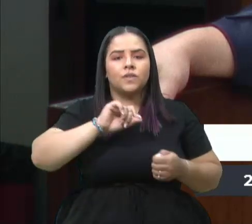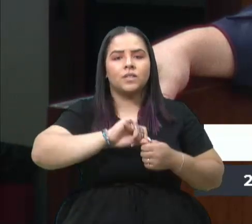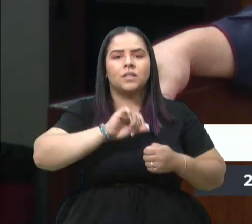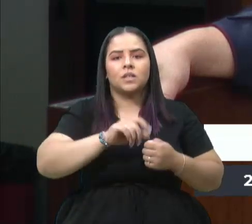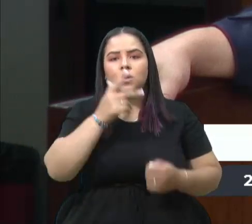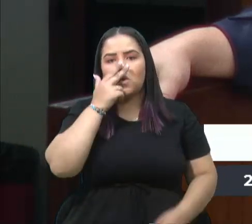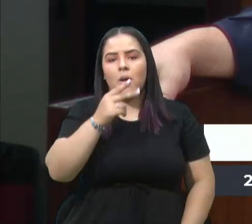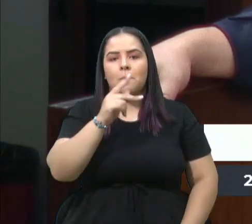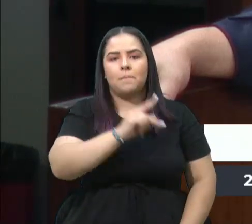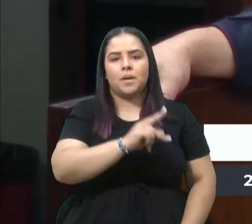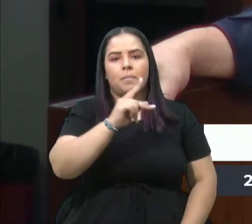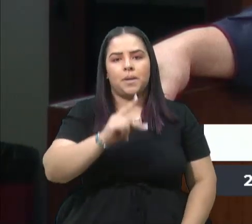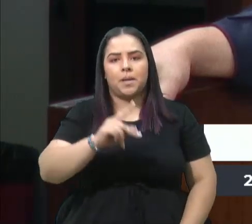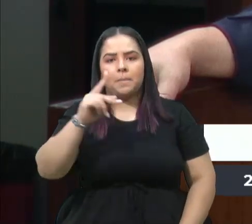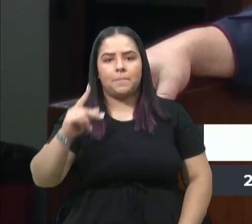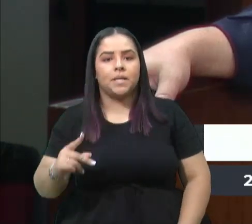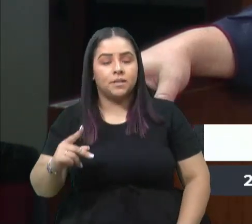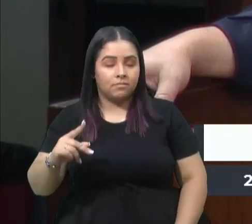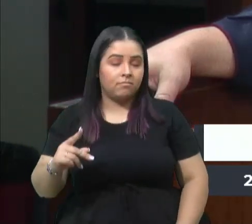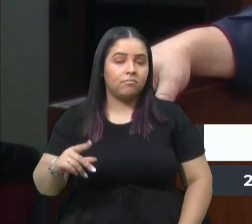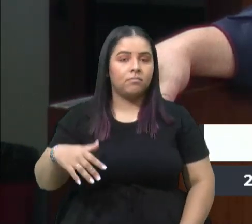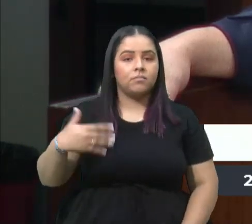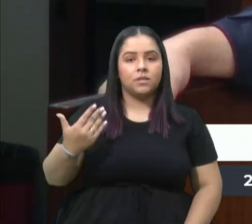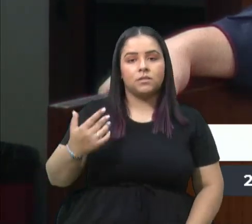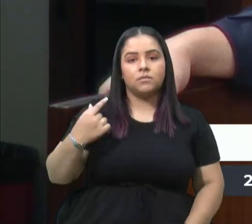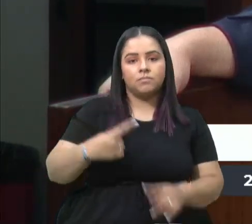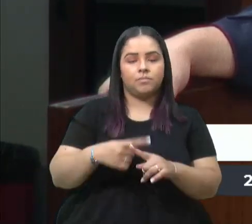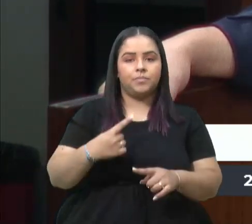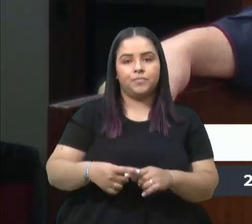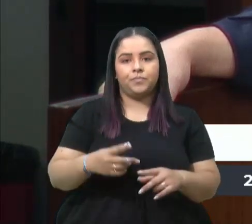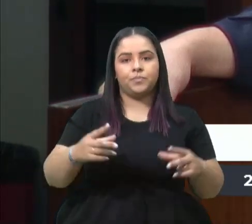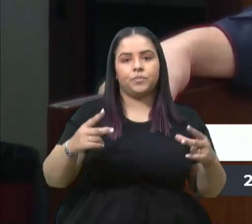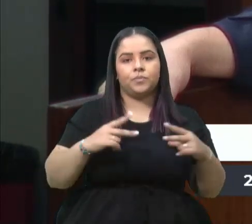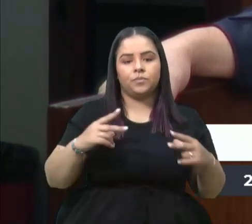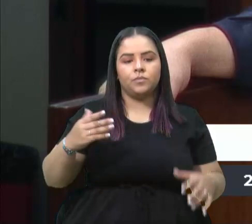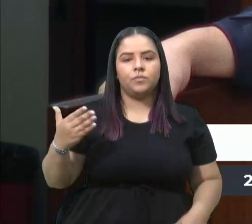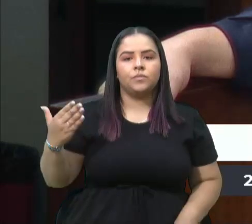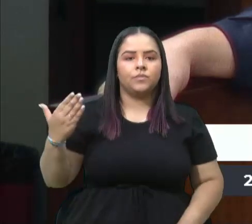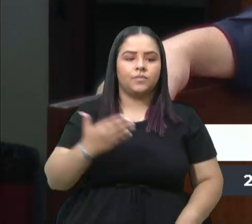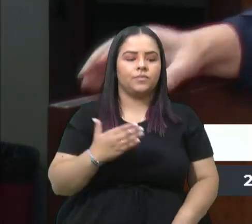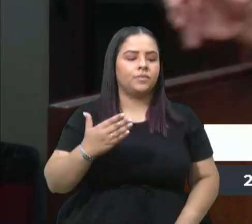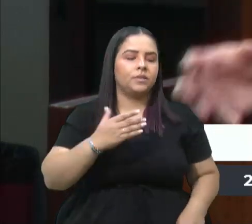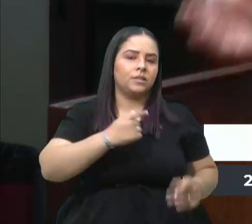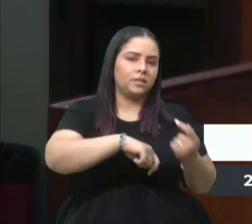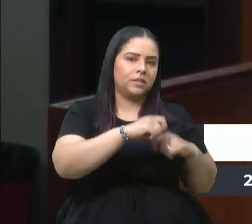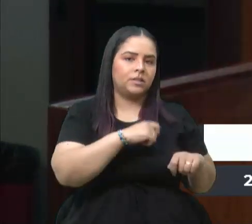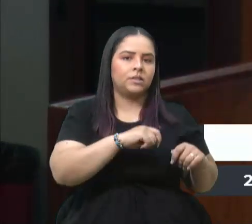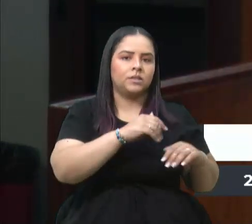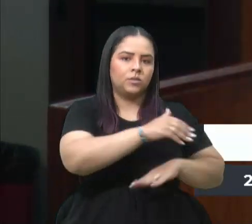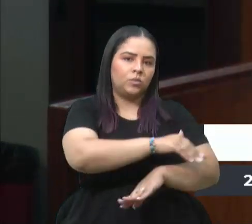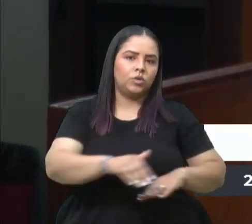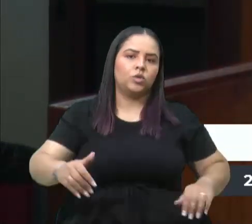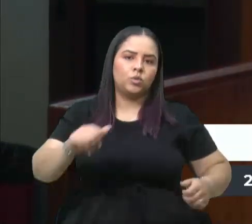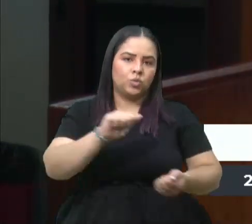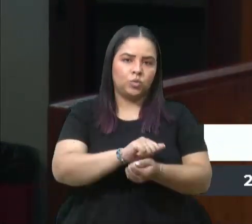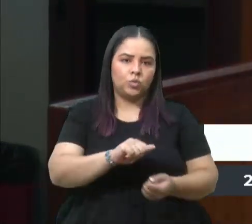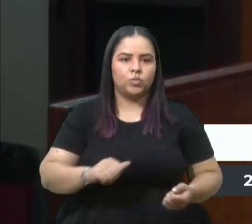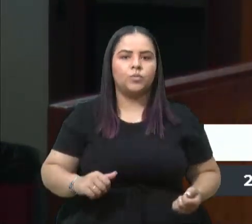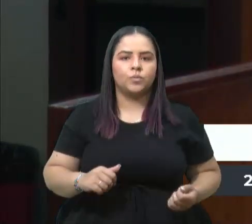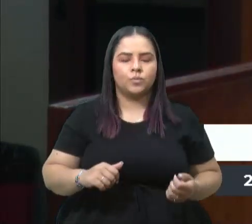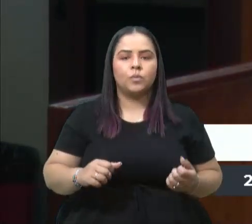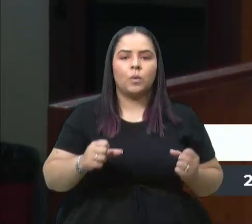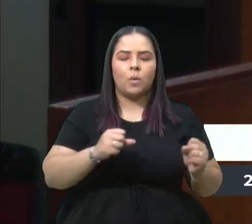fosse uma PPP, aonde o privado viria para administrar então a estrada, junto com o poder público, para